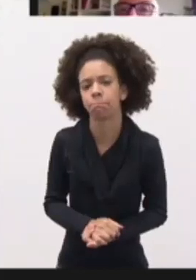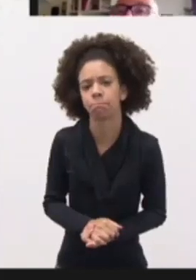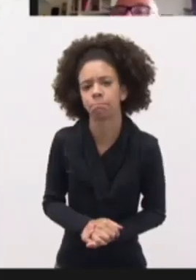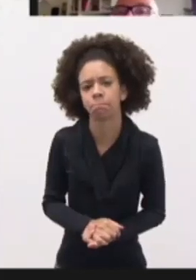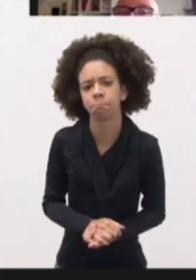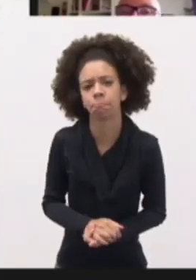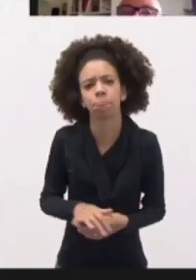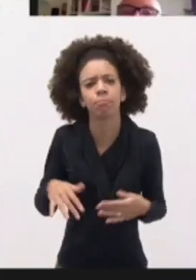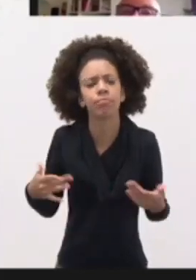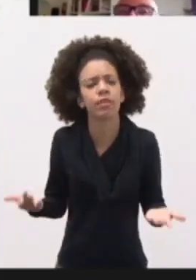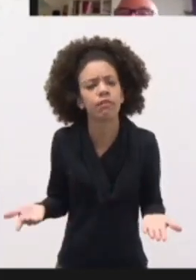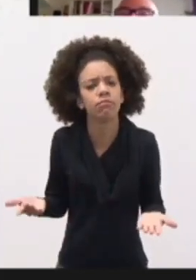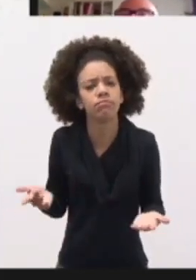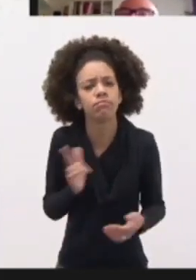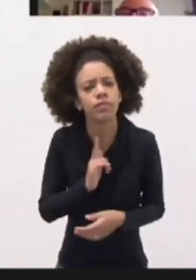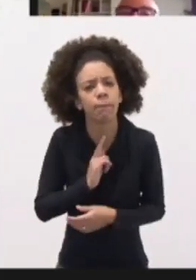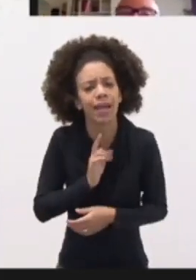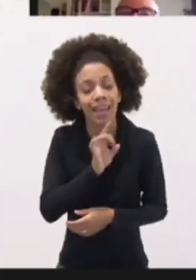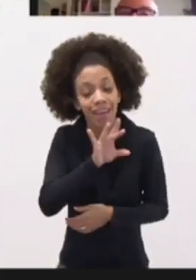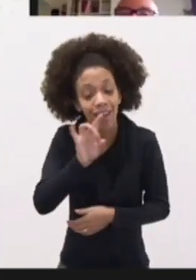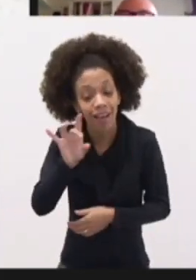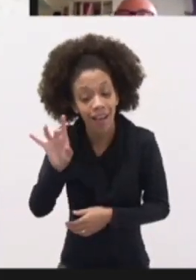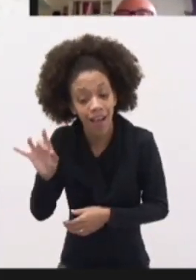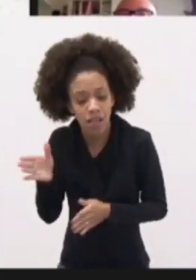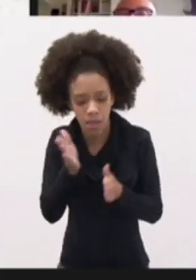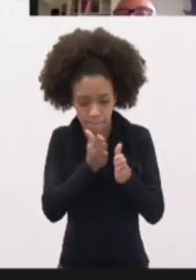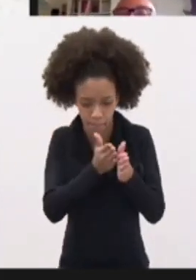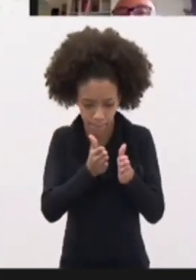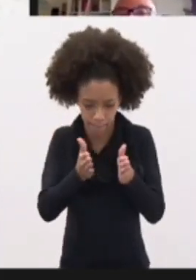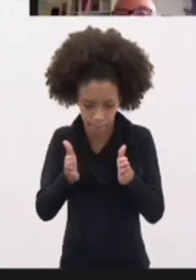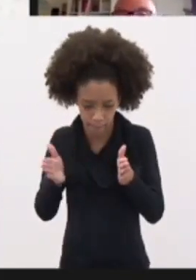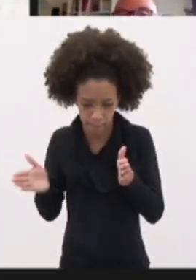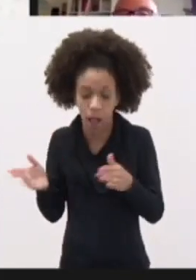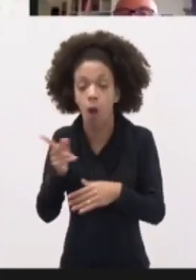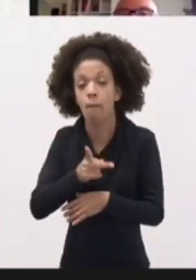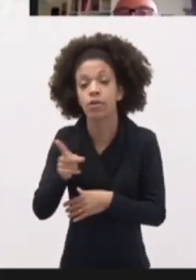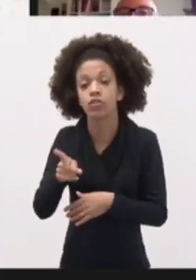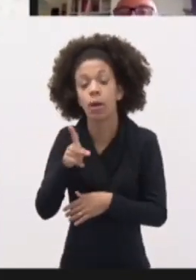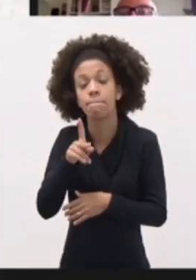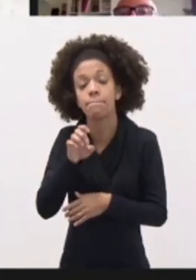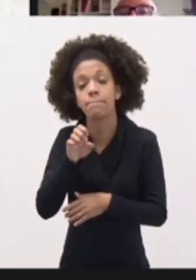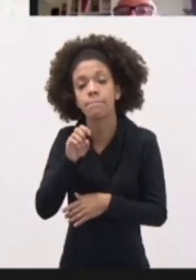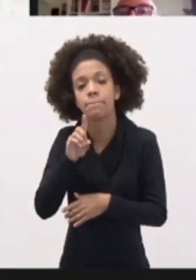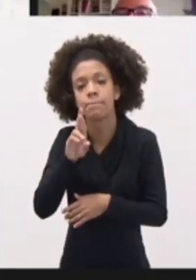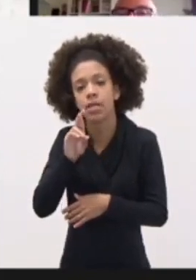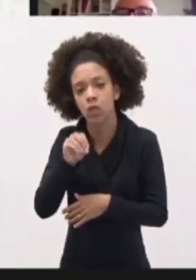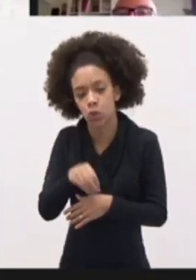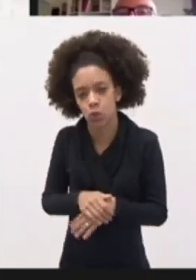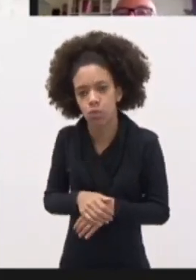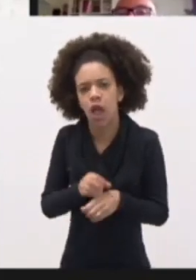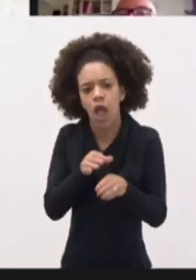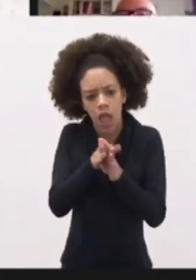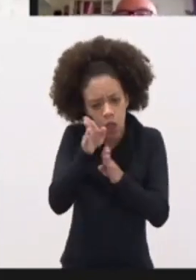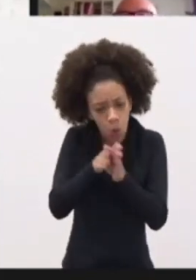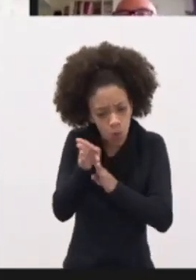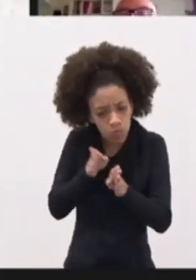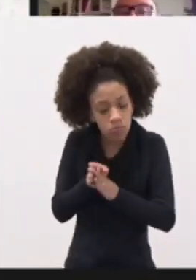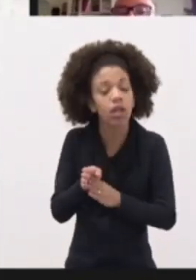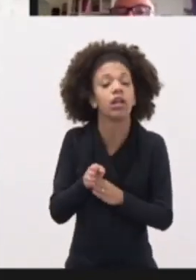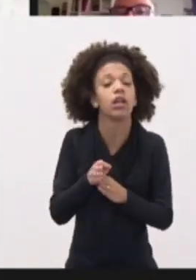E ainda assim, ao final de cada período, o professor, o Pedro, ele orienta os alunos para que